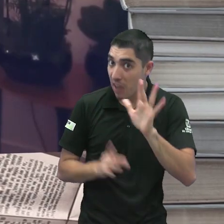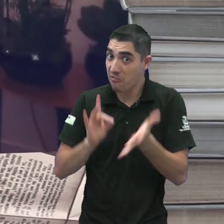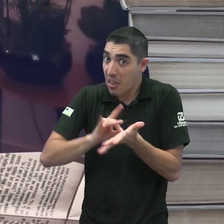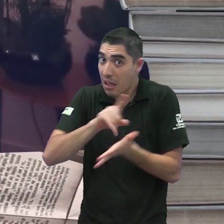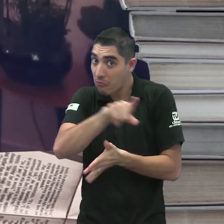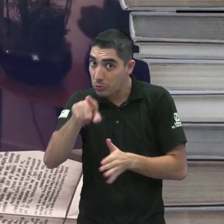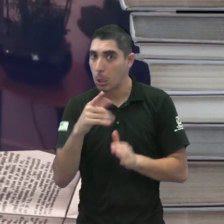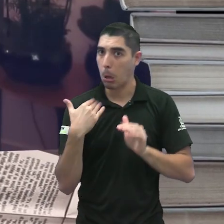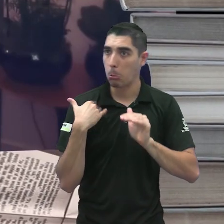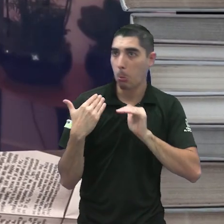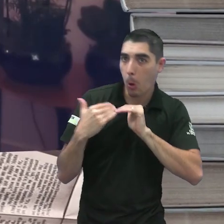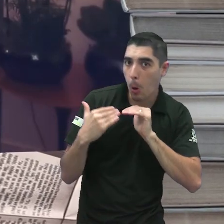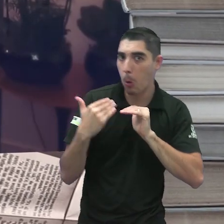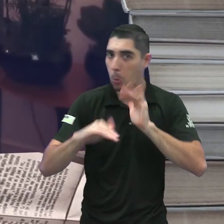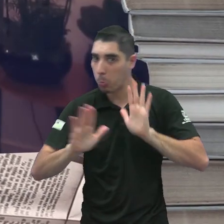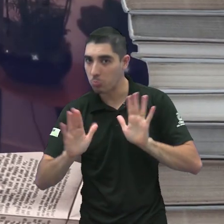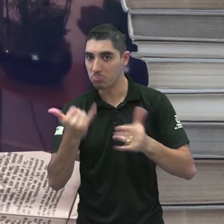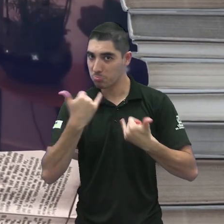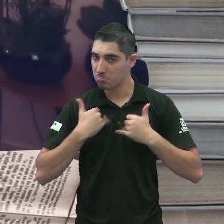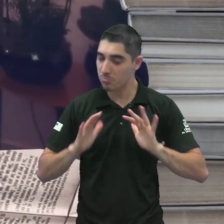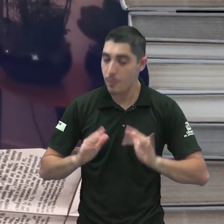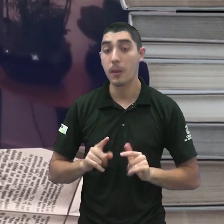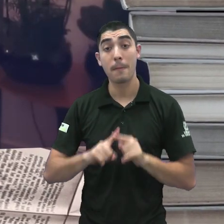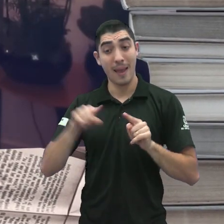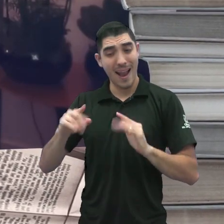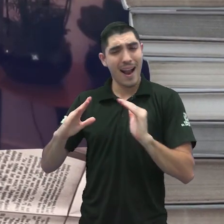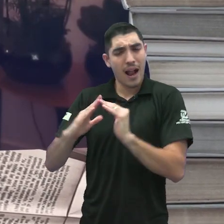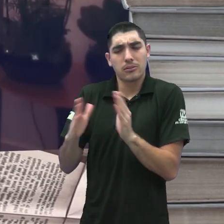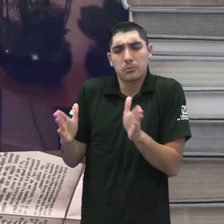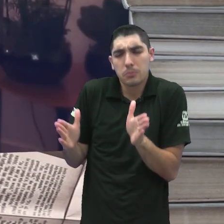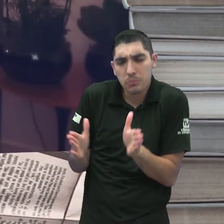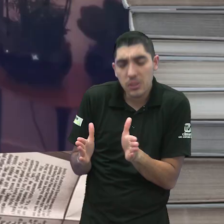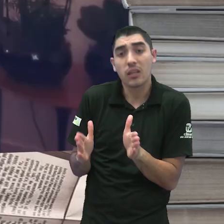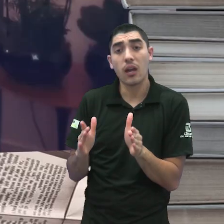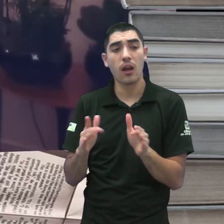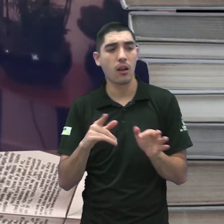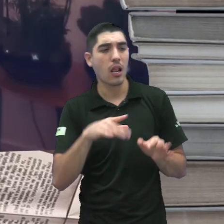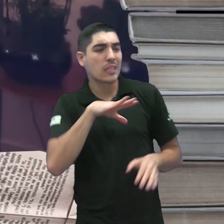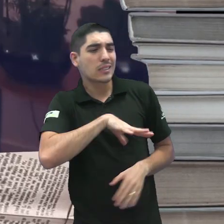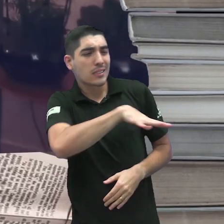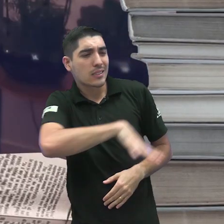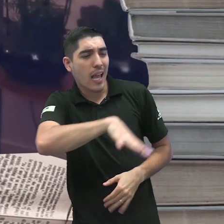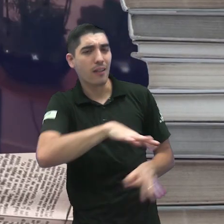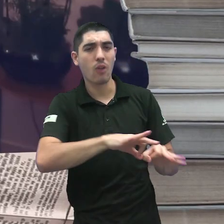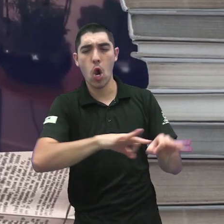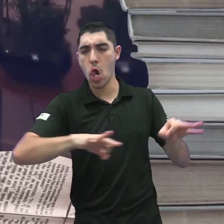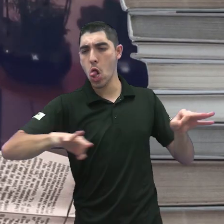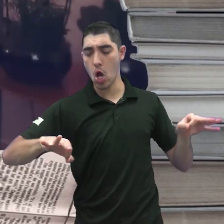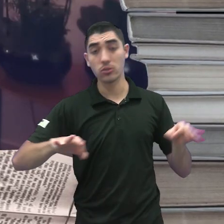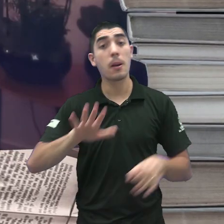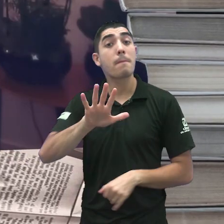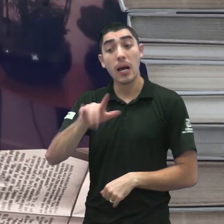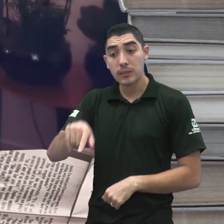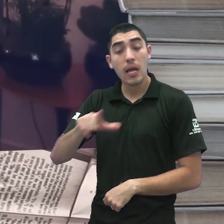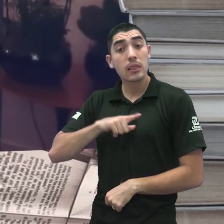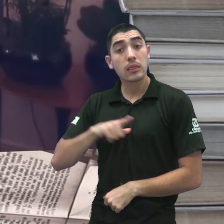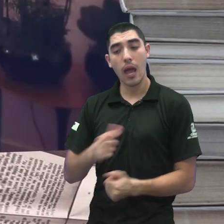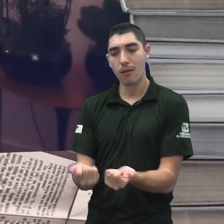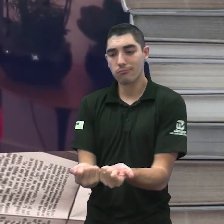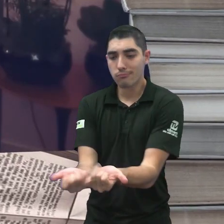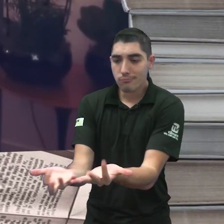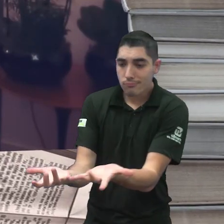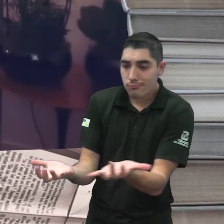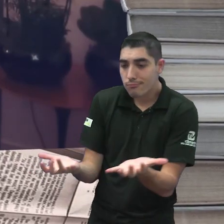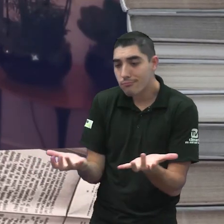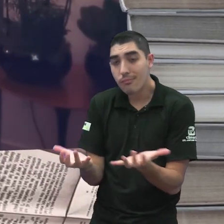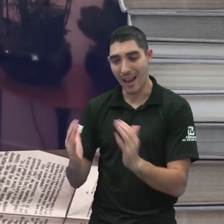estiver errada, por favor. Mas então, é uma casa menor, mais afastada do centro, porém existe um quintal bacana